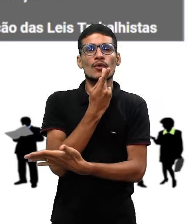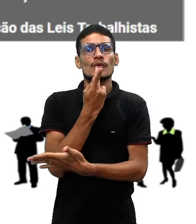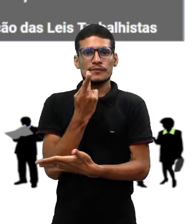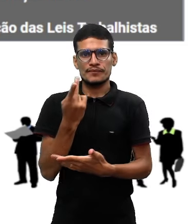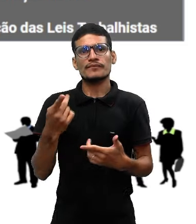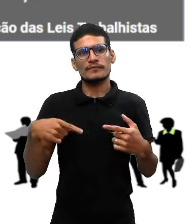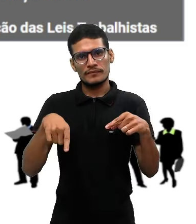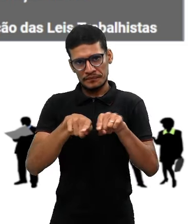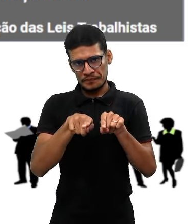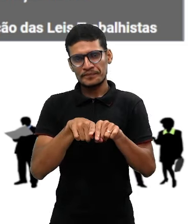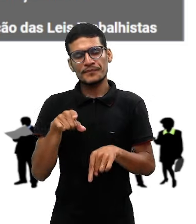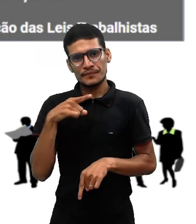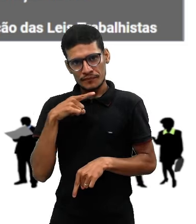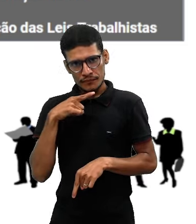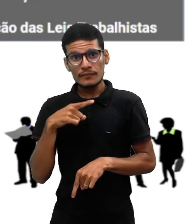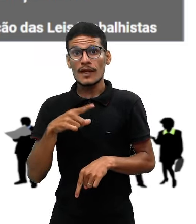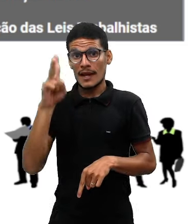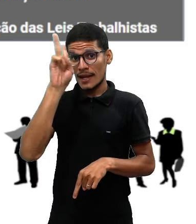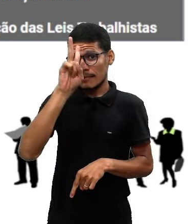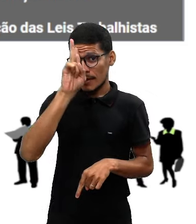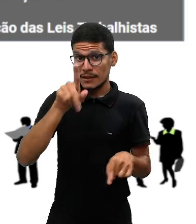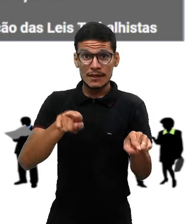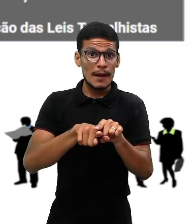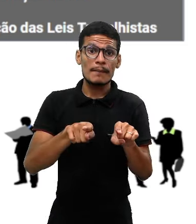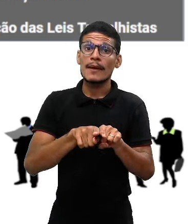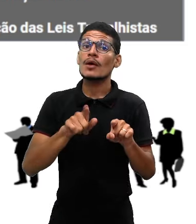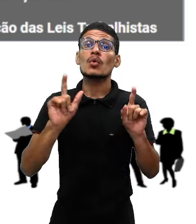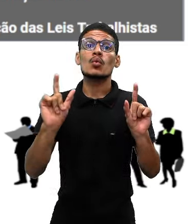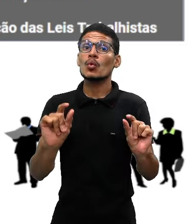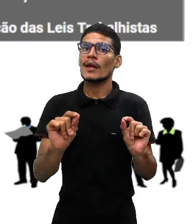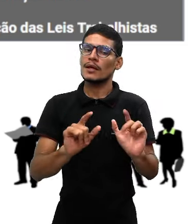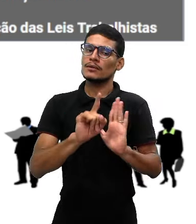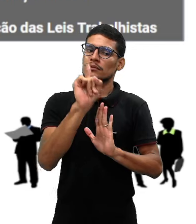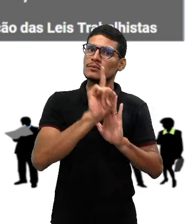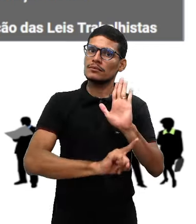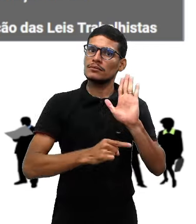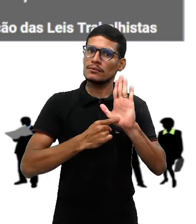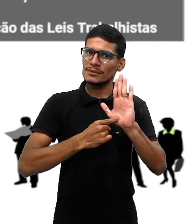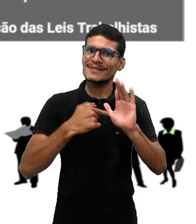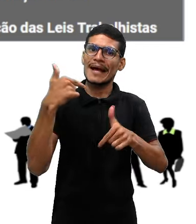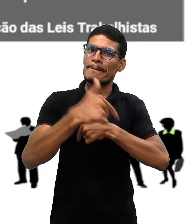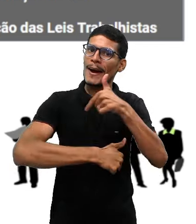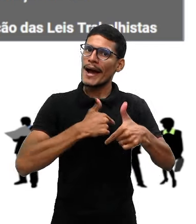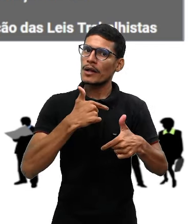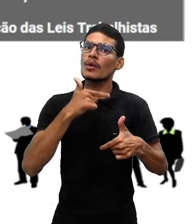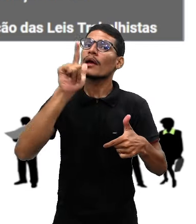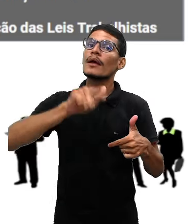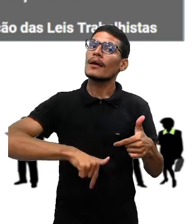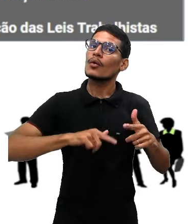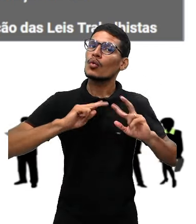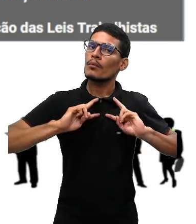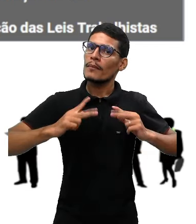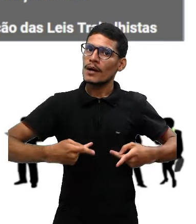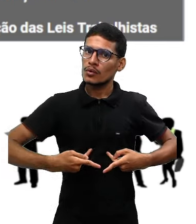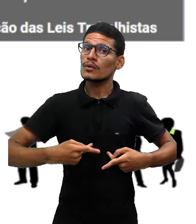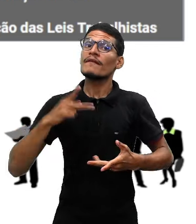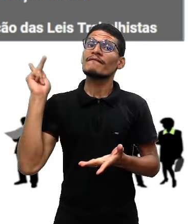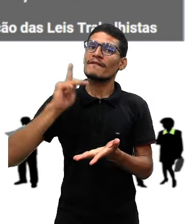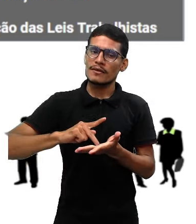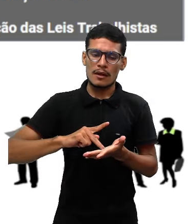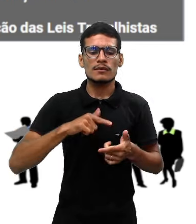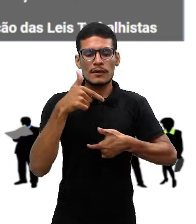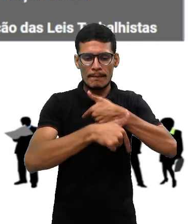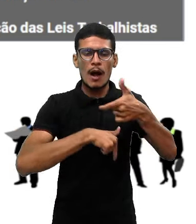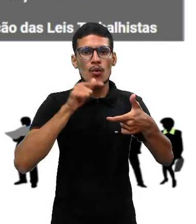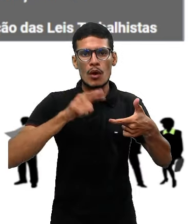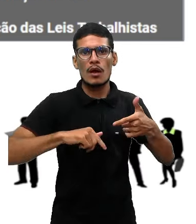modificações. Lembrando que o direito do trabalho, ele é um aspecto humano. O trabalho, na verdade, é um aspecto